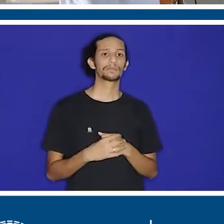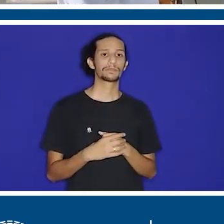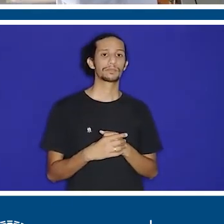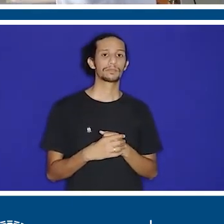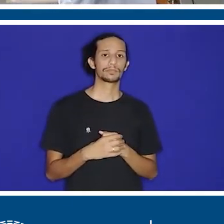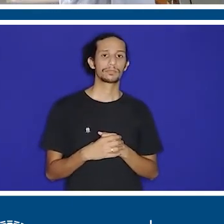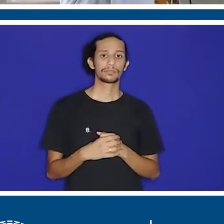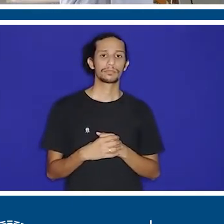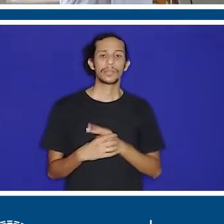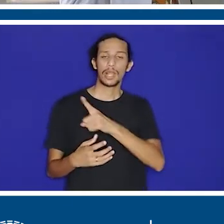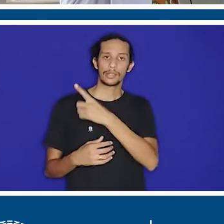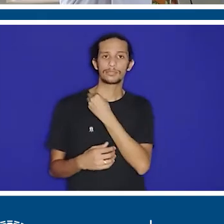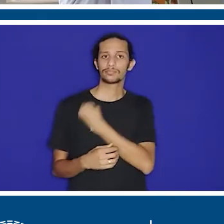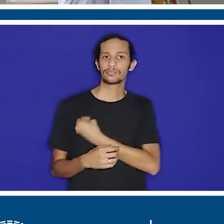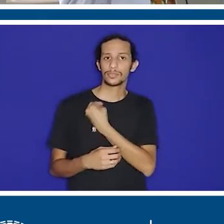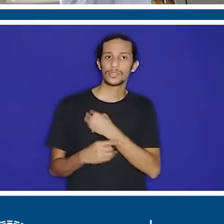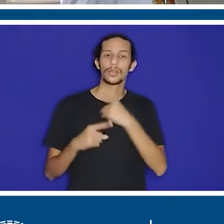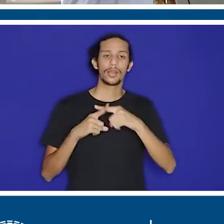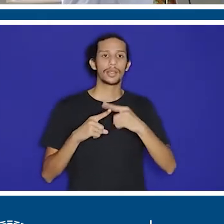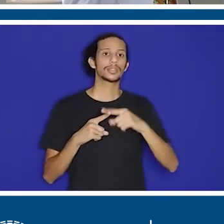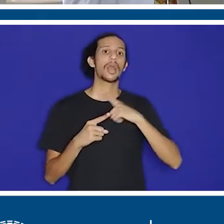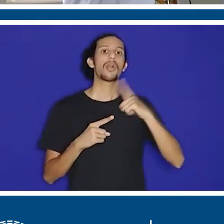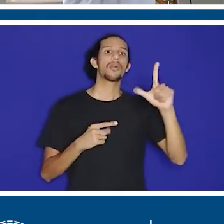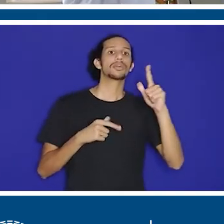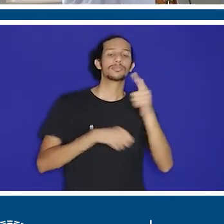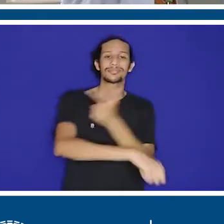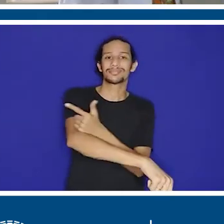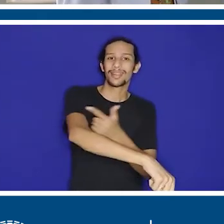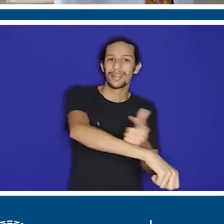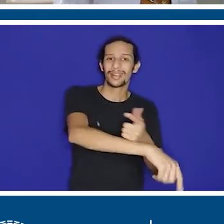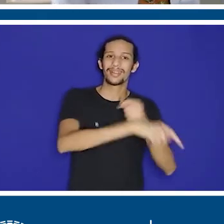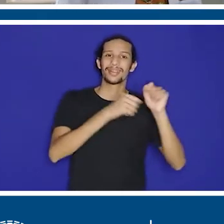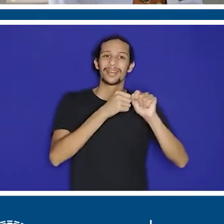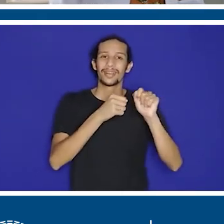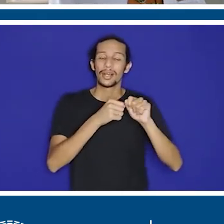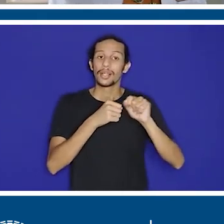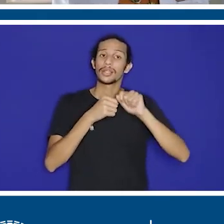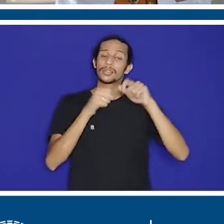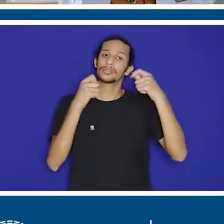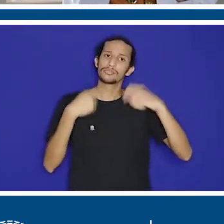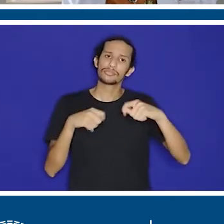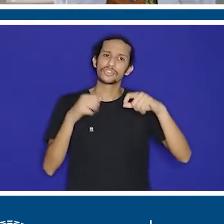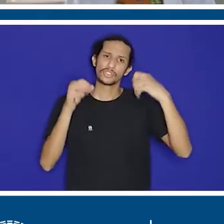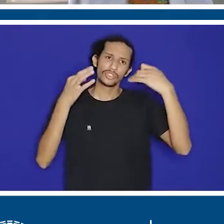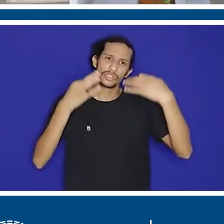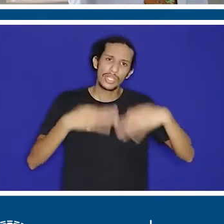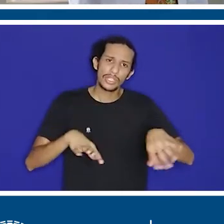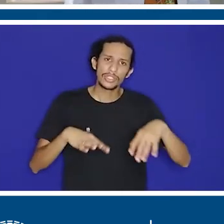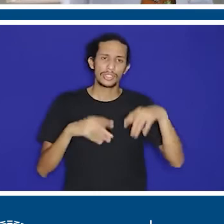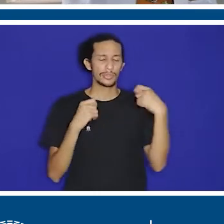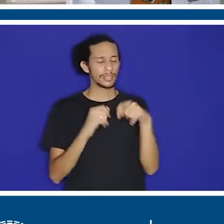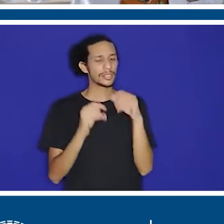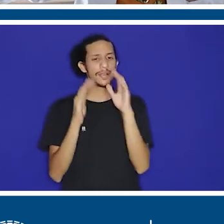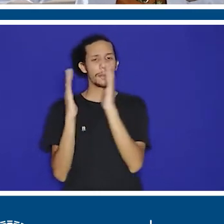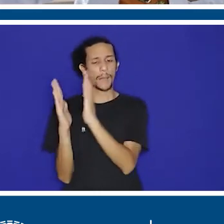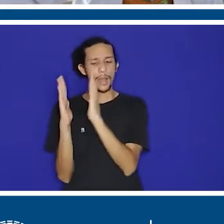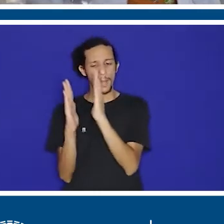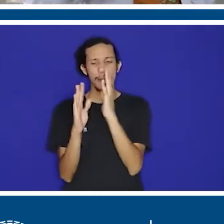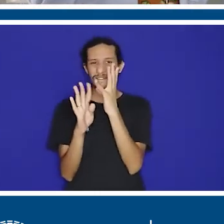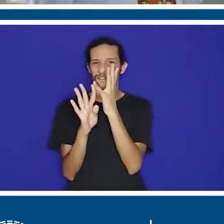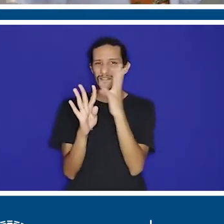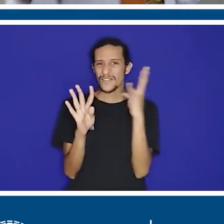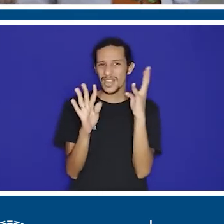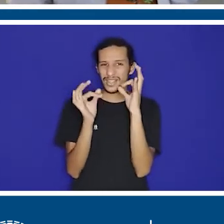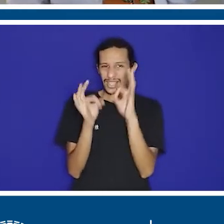ali, que é outra situação do comportamento obsessivo compulsivo, botar tudo certinho, botar tudo